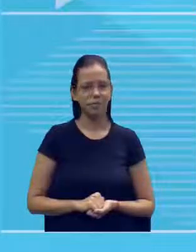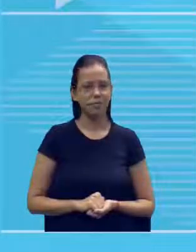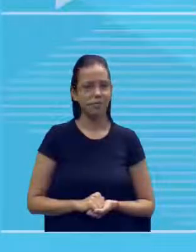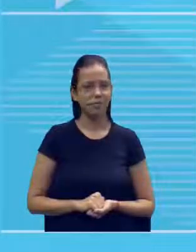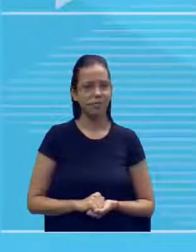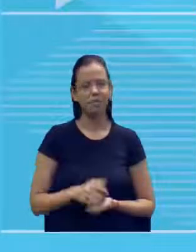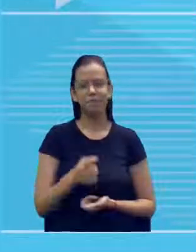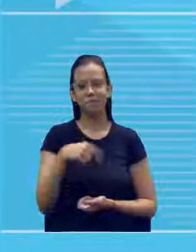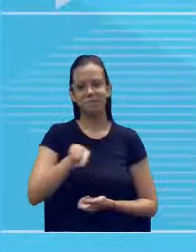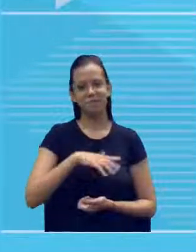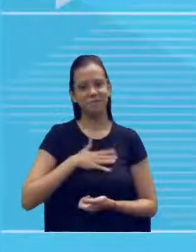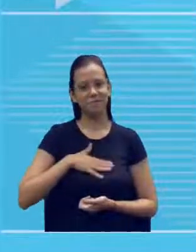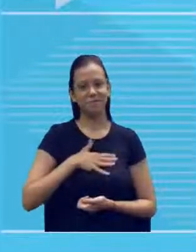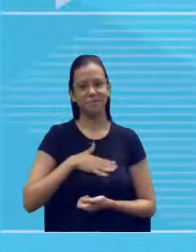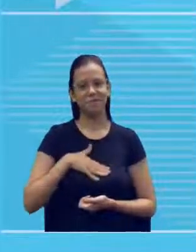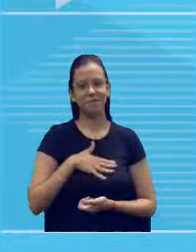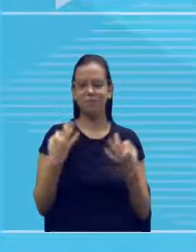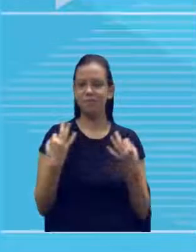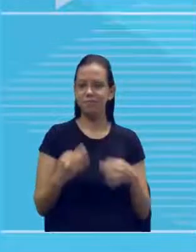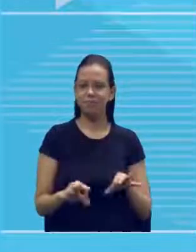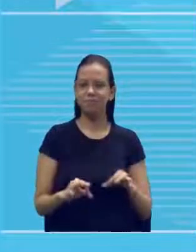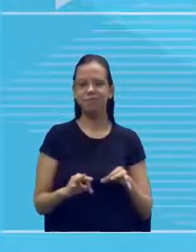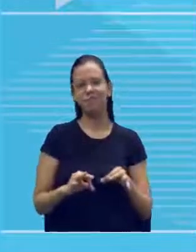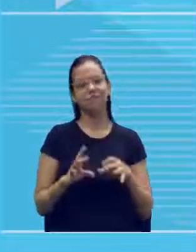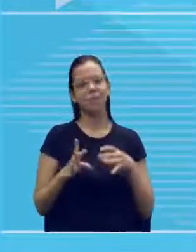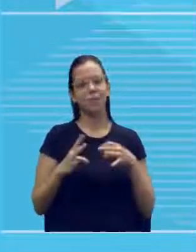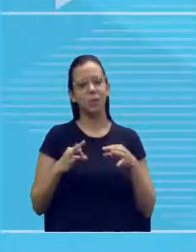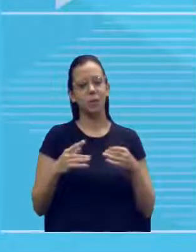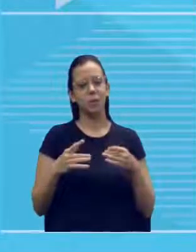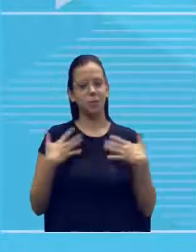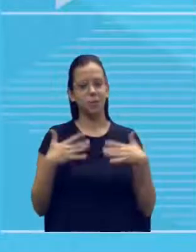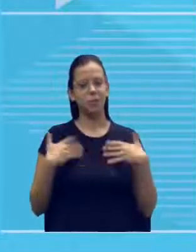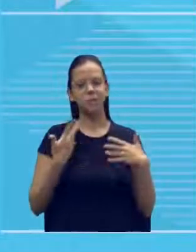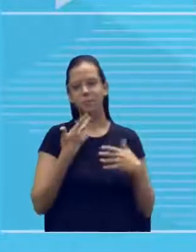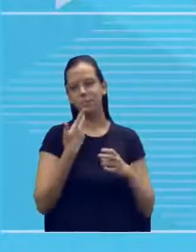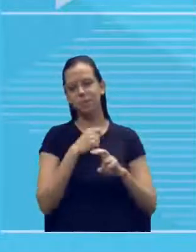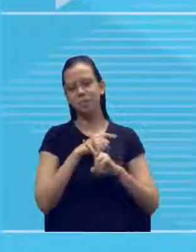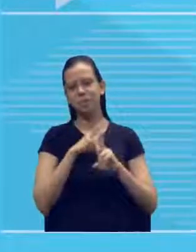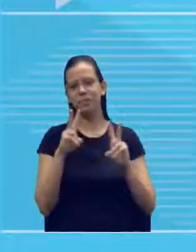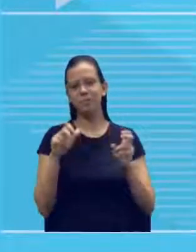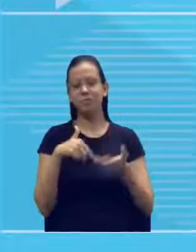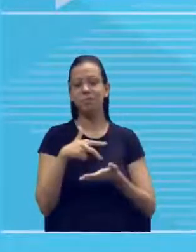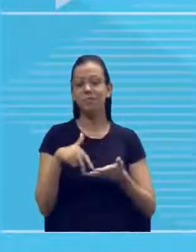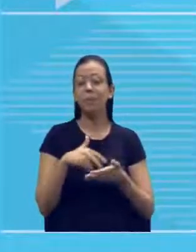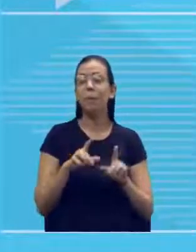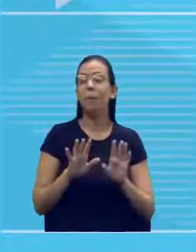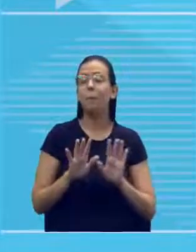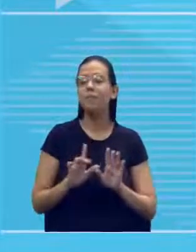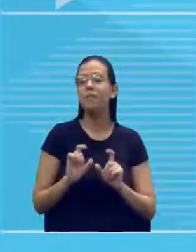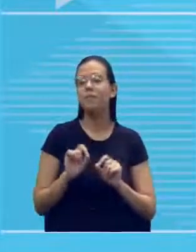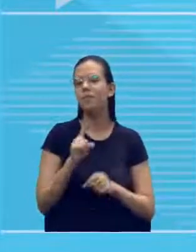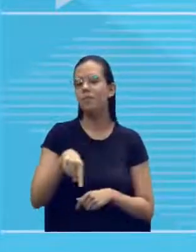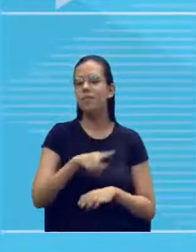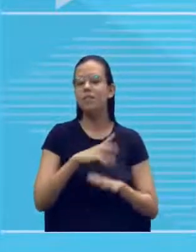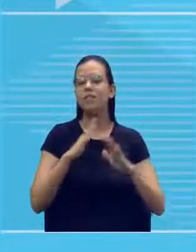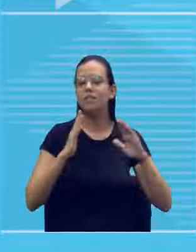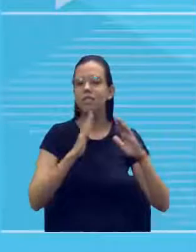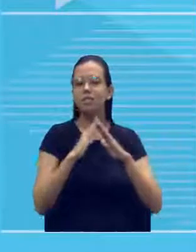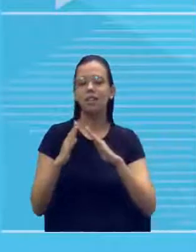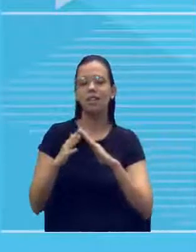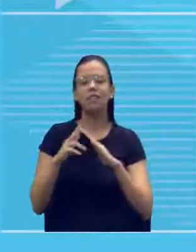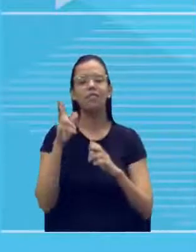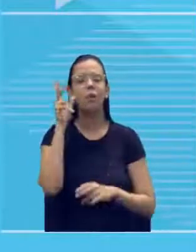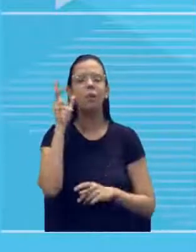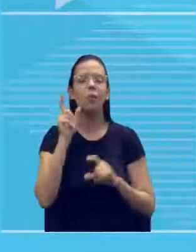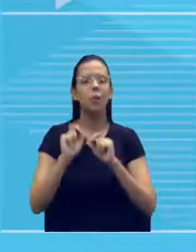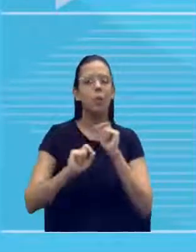vocês gostam, né? Olha, chega, se empolgam falando de dança, né? E vocês aí em casa? O que que vocês ouviam